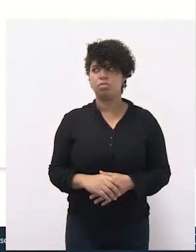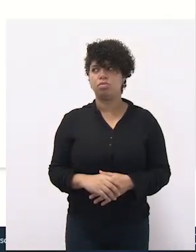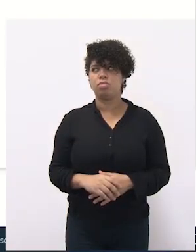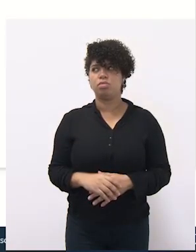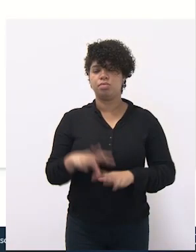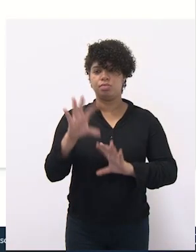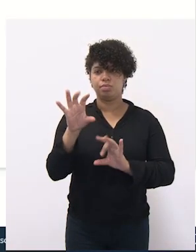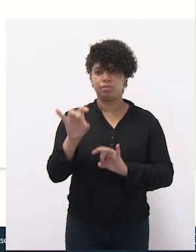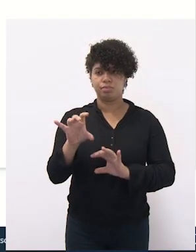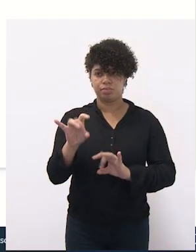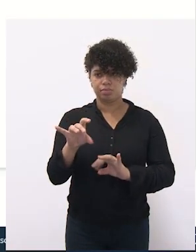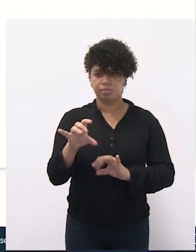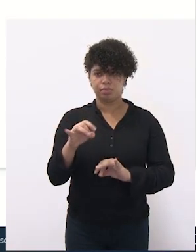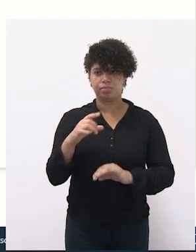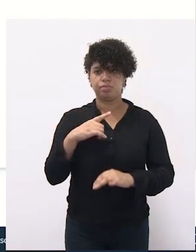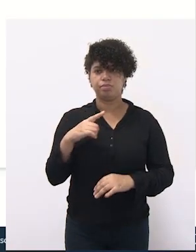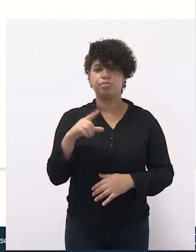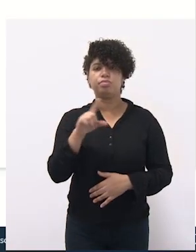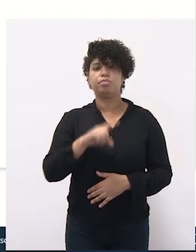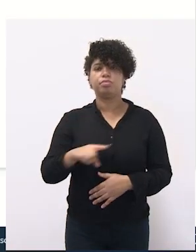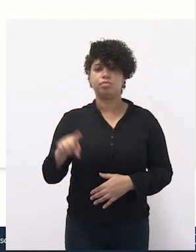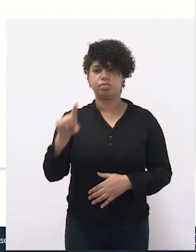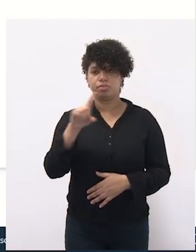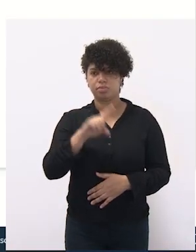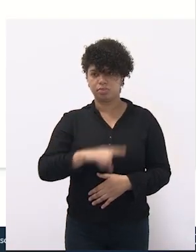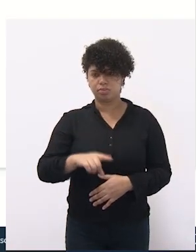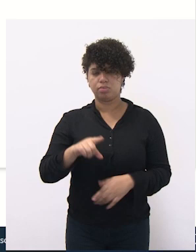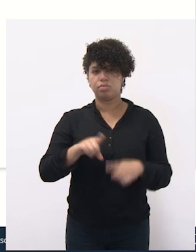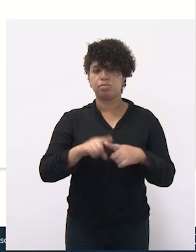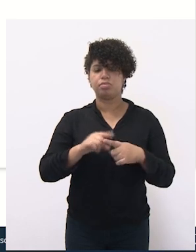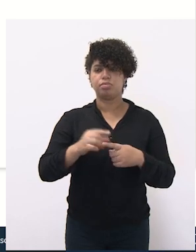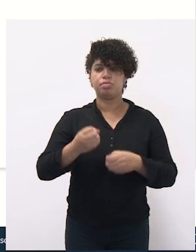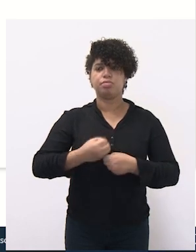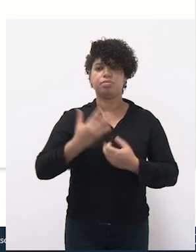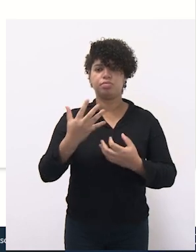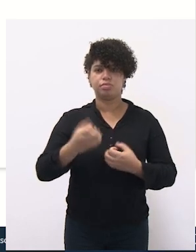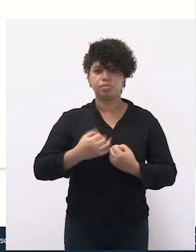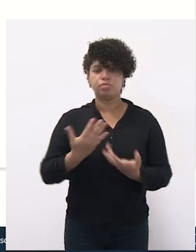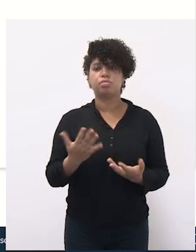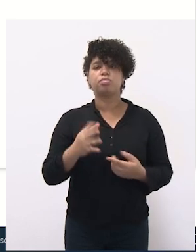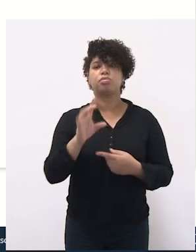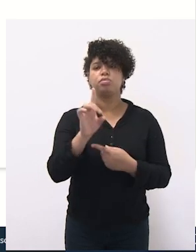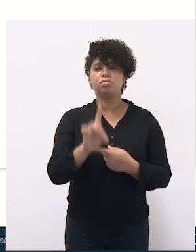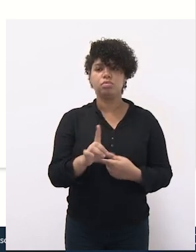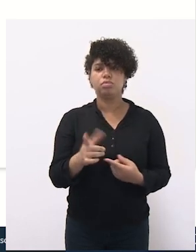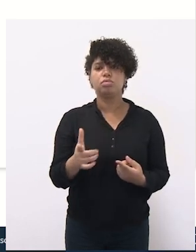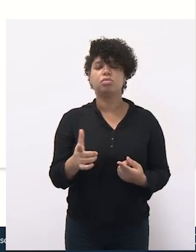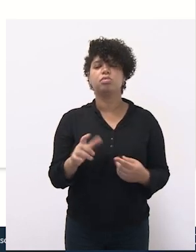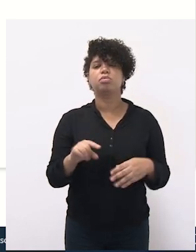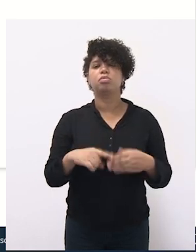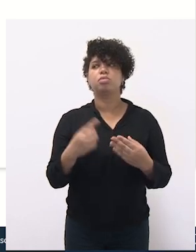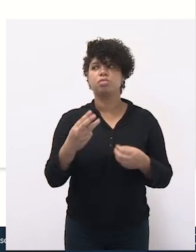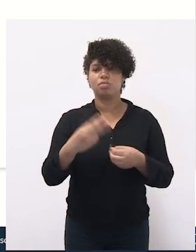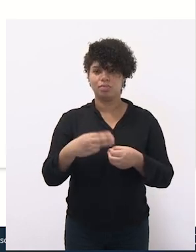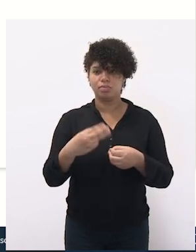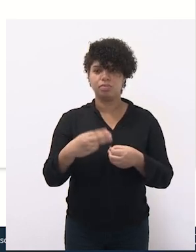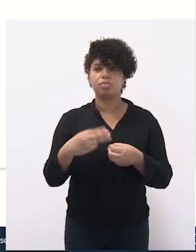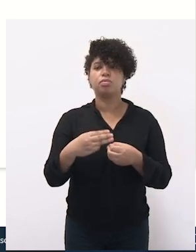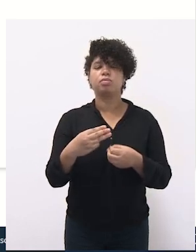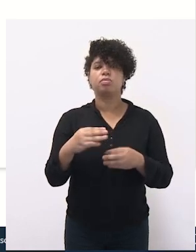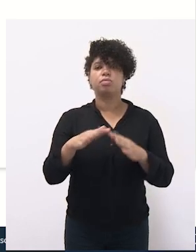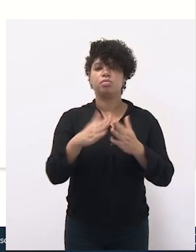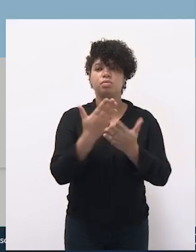automaticamente carrega a sua turma e os seus dados, né, diretoria, município,